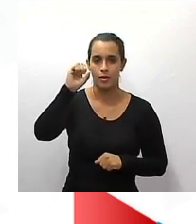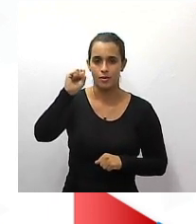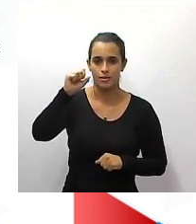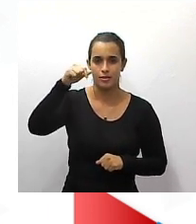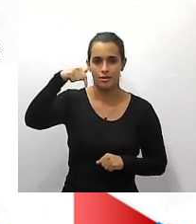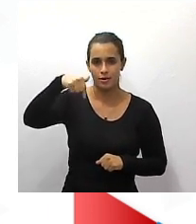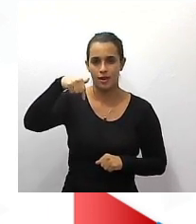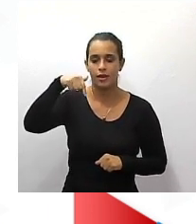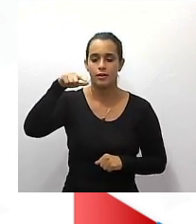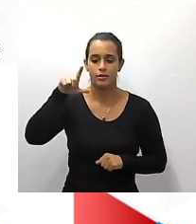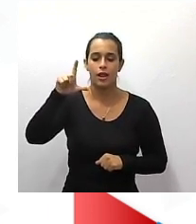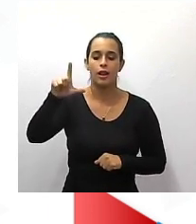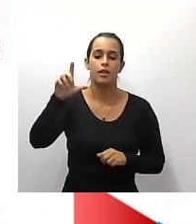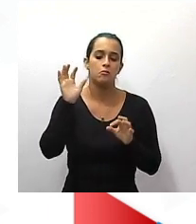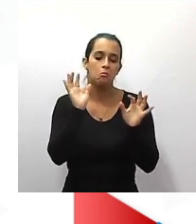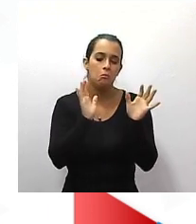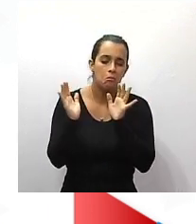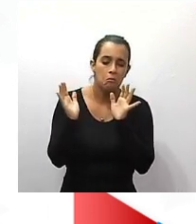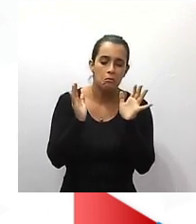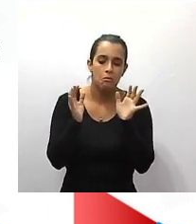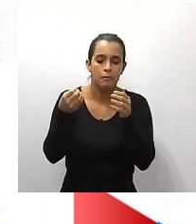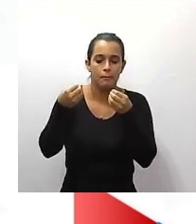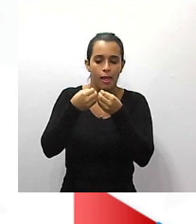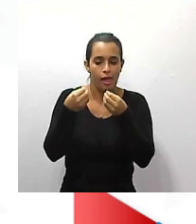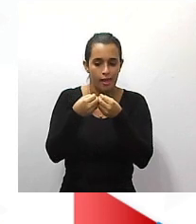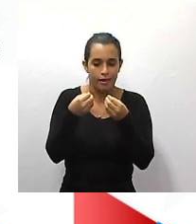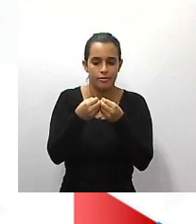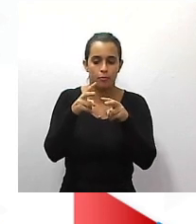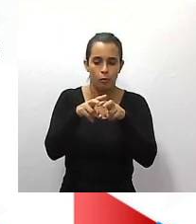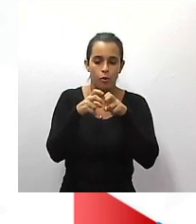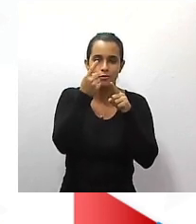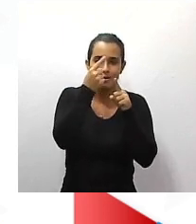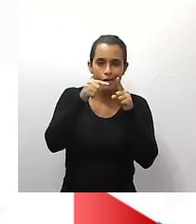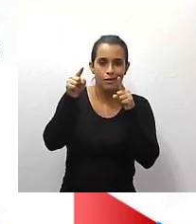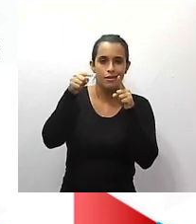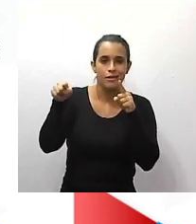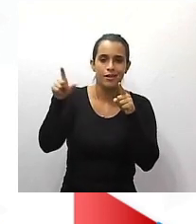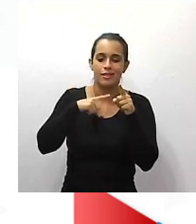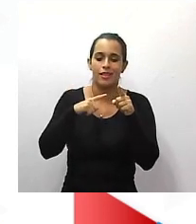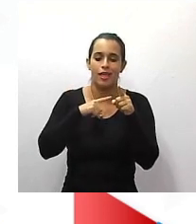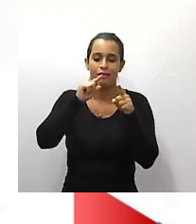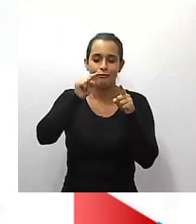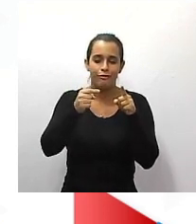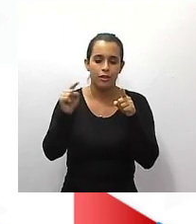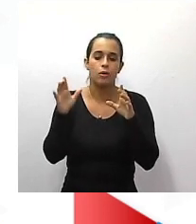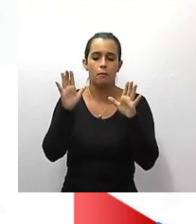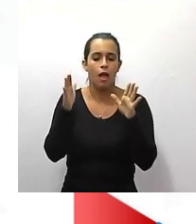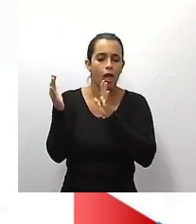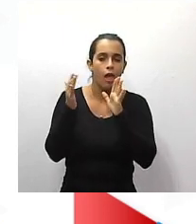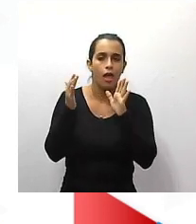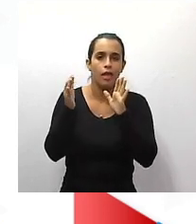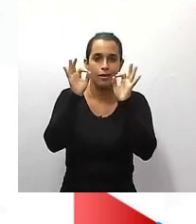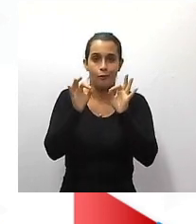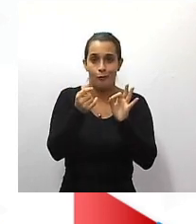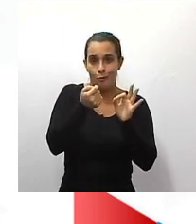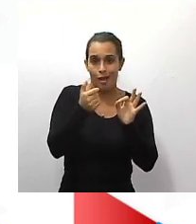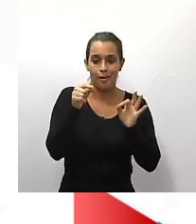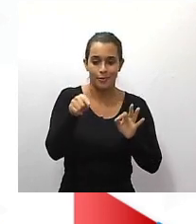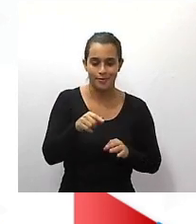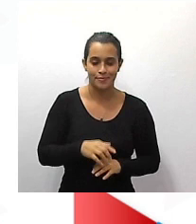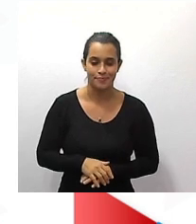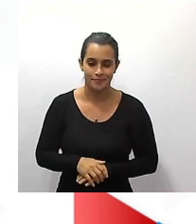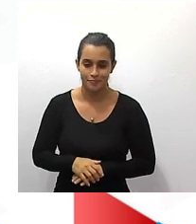bom? Então, fixou aí 1 litro, 1000 ml, centímetros cúbicos também